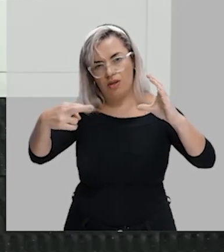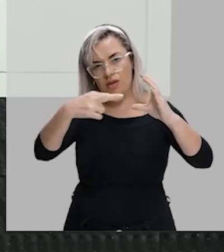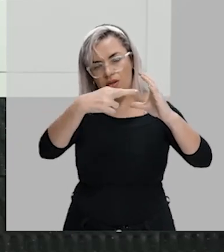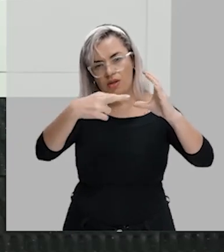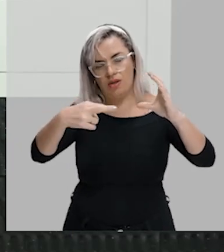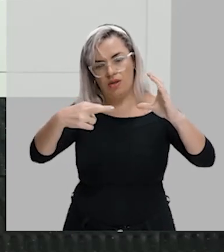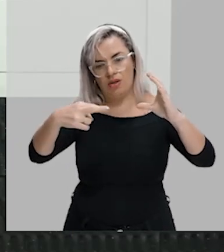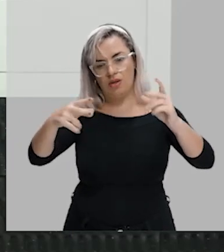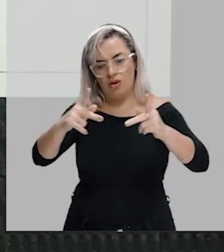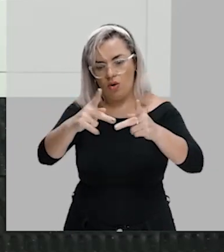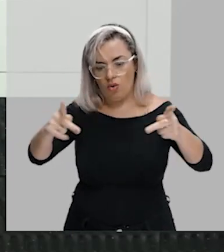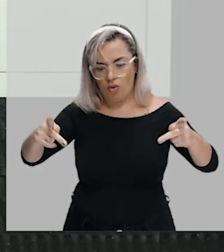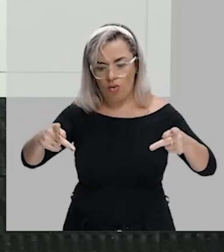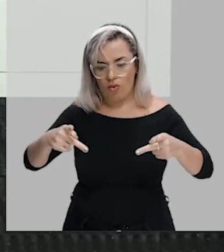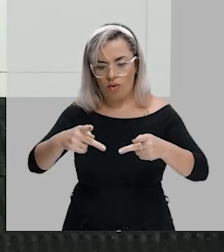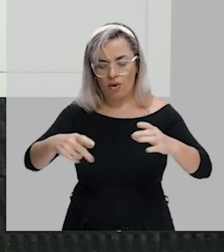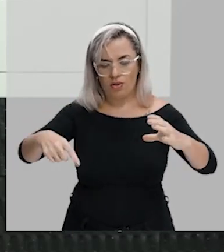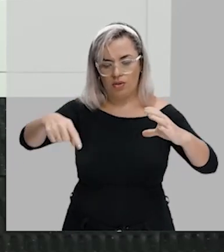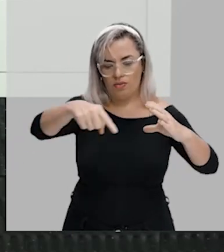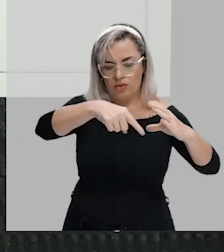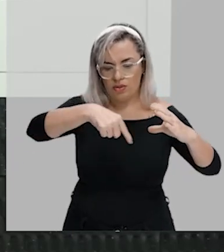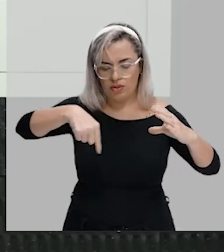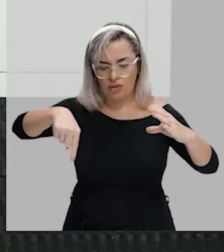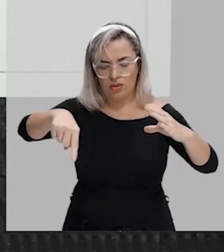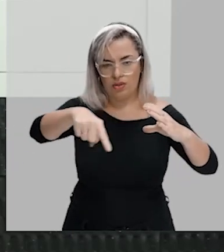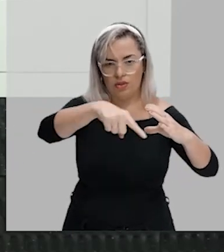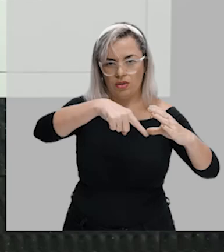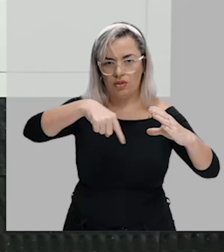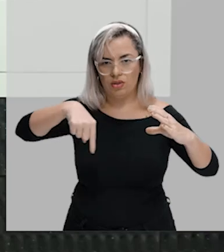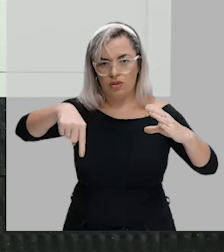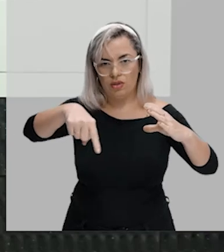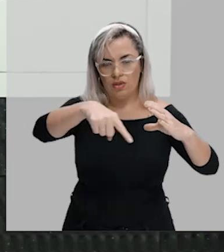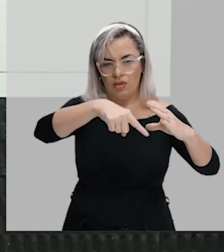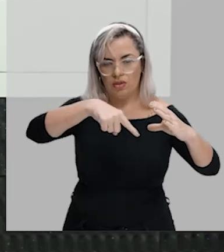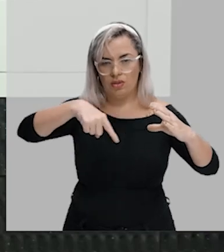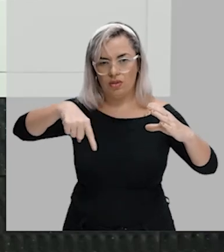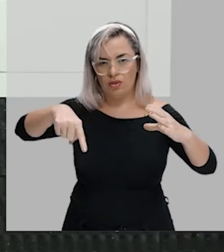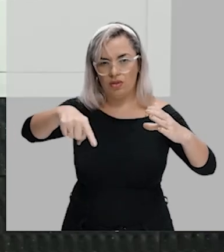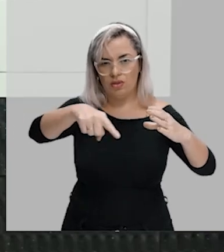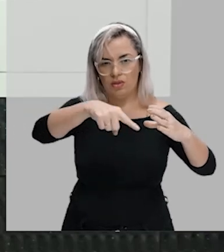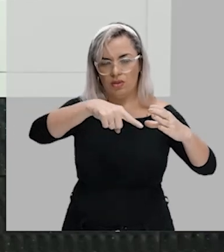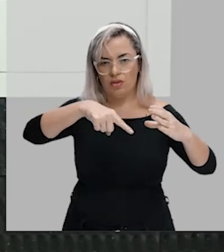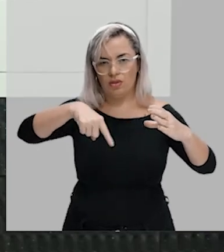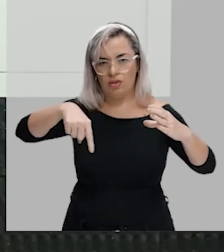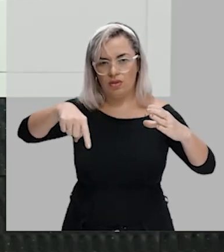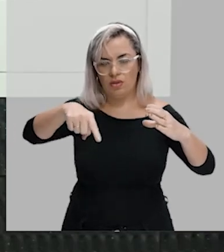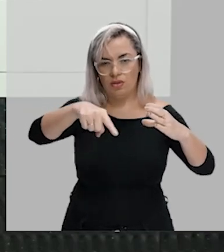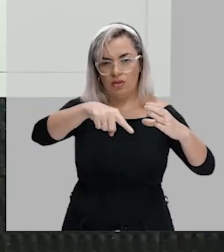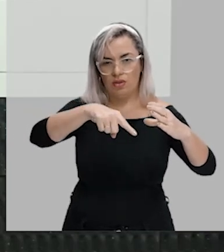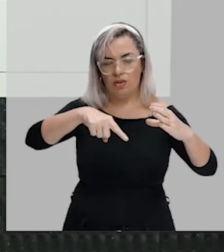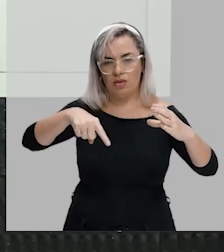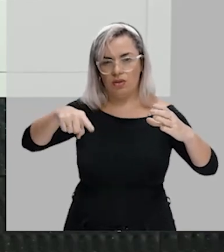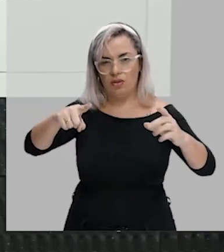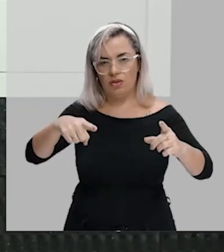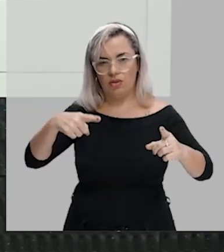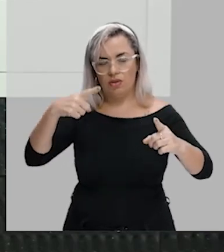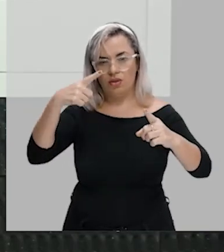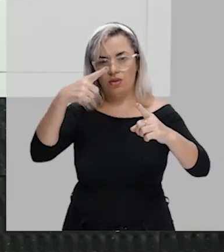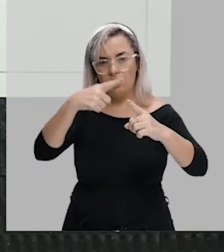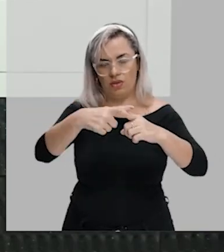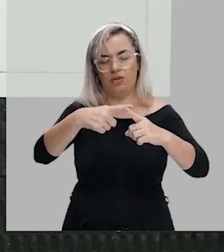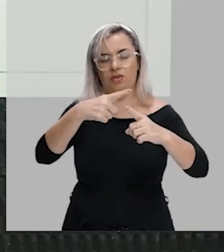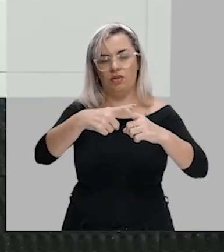fica ali girando, tá certo? Porque no momento que ele bate em toda aquela estrutura, acontece ali as